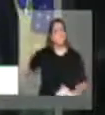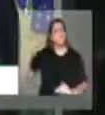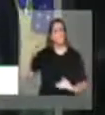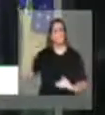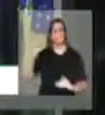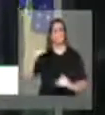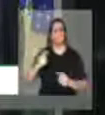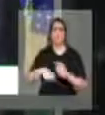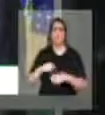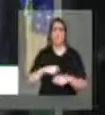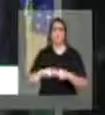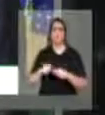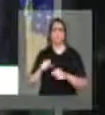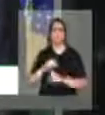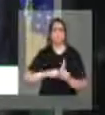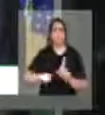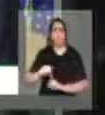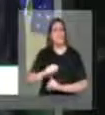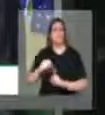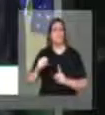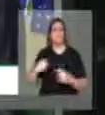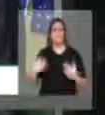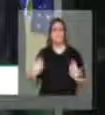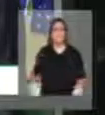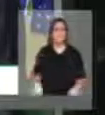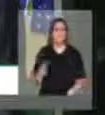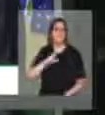e se integrou a um país também desigual.